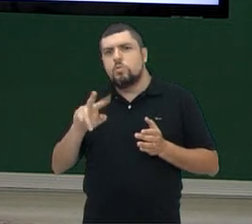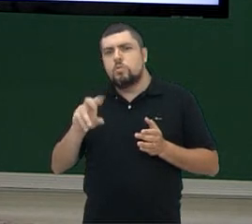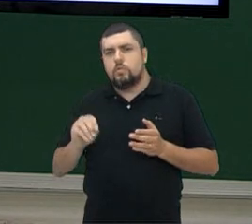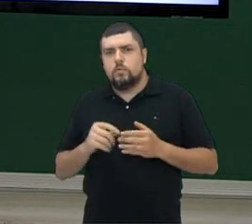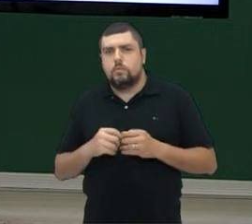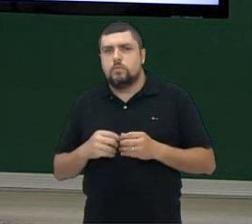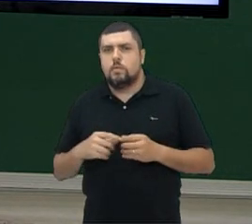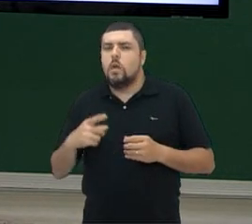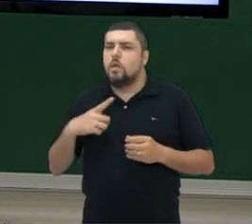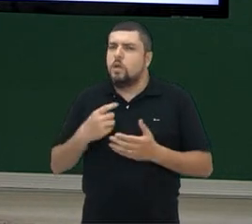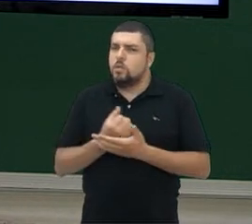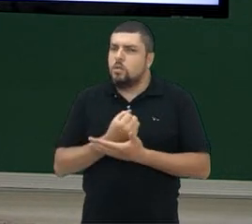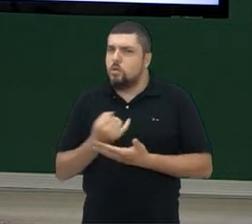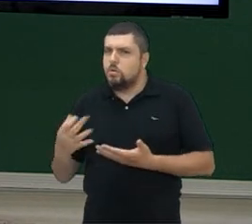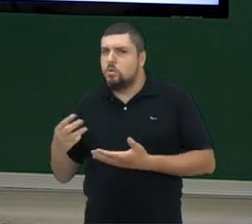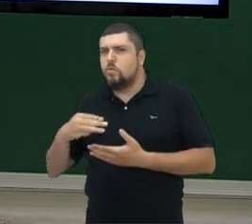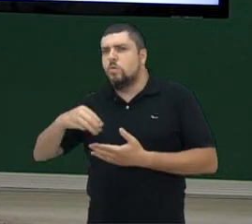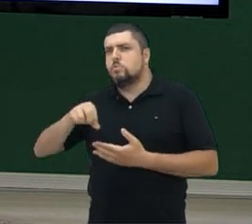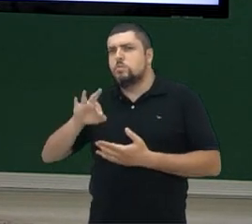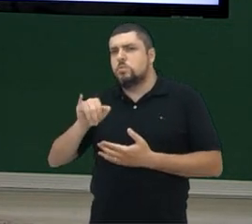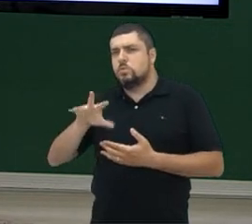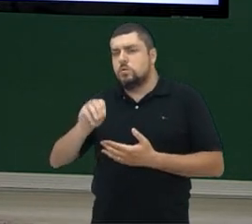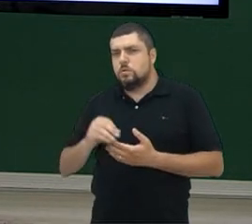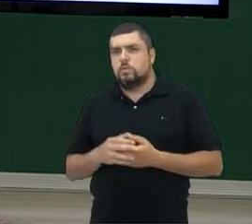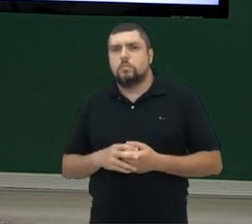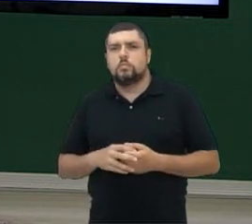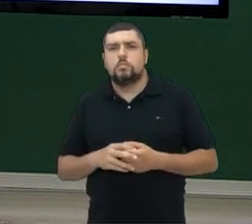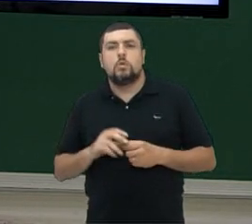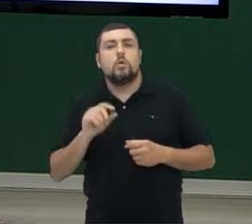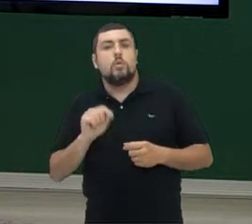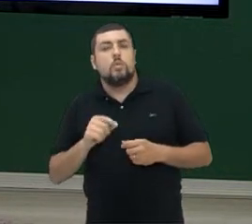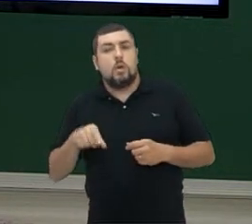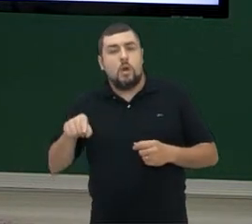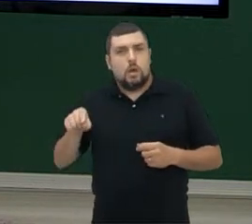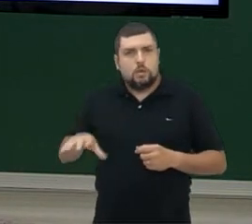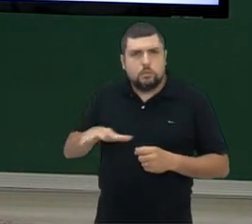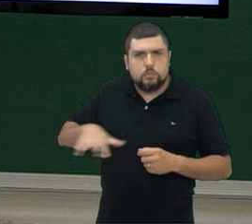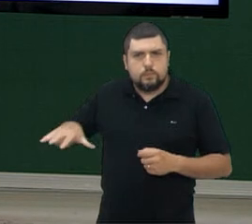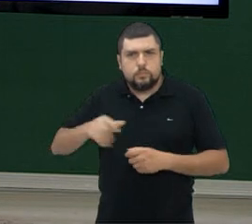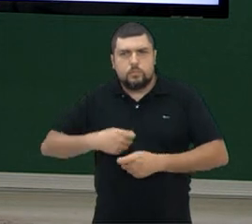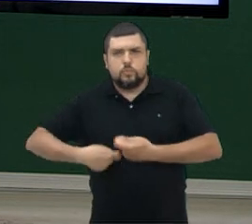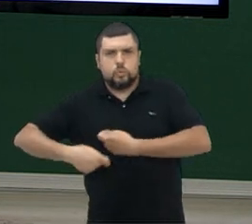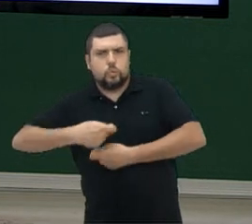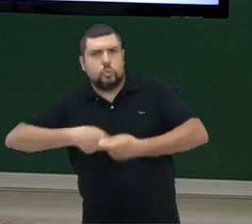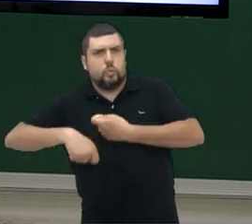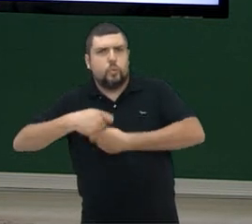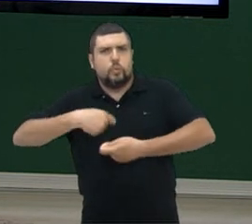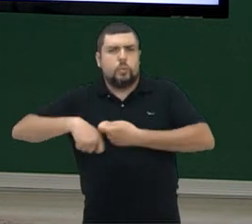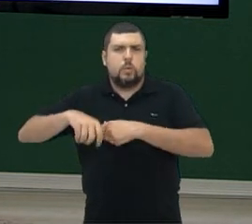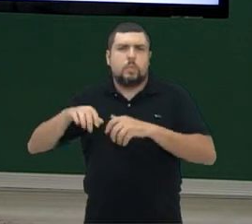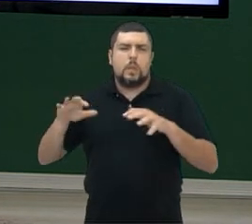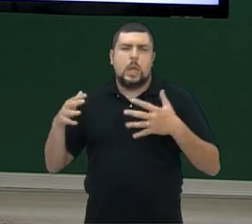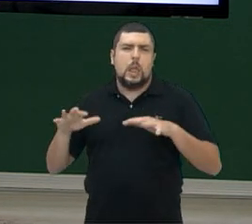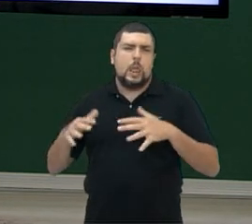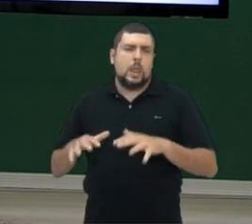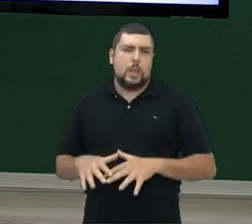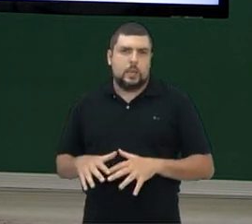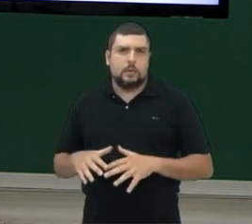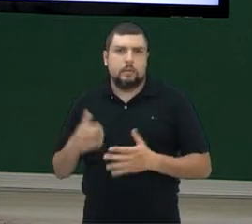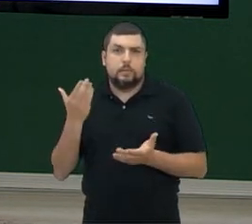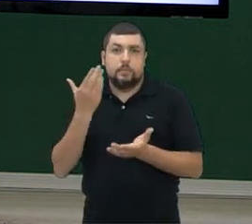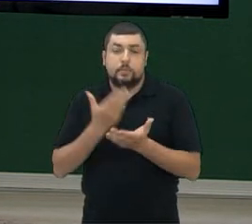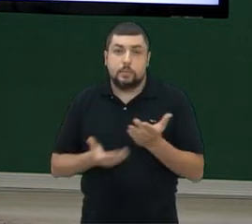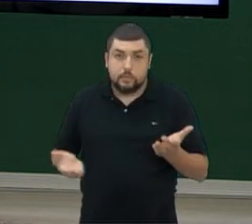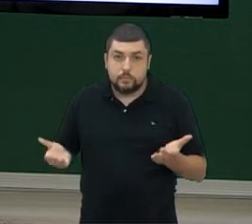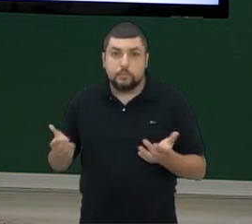alguns motivos, né? Perderam o controle das rotas, perdeu o dinheiro comercial, rotas comerciais,